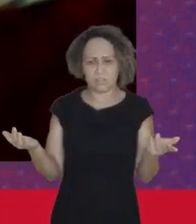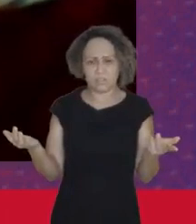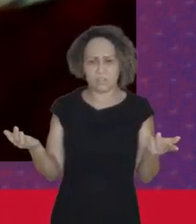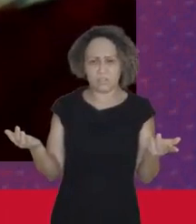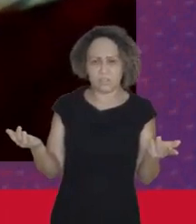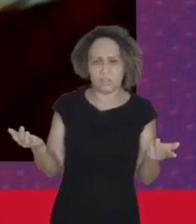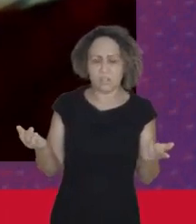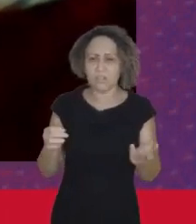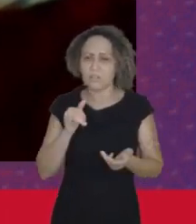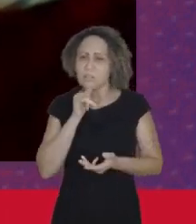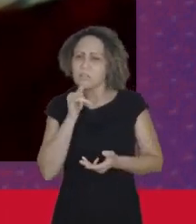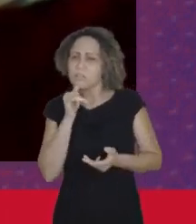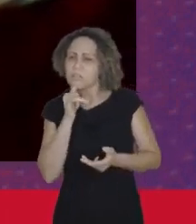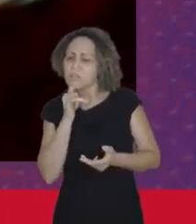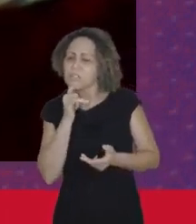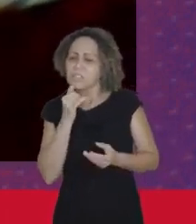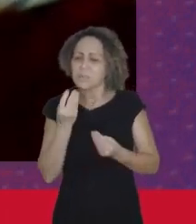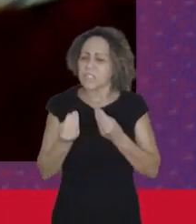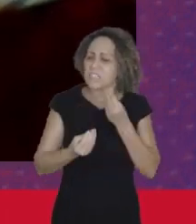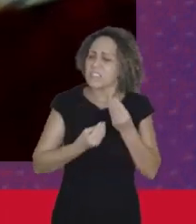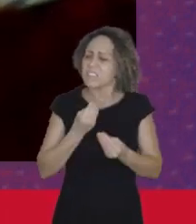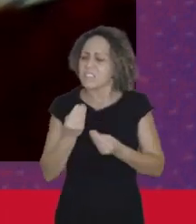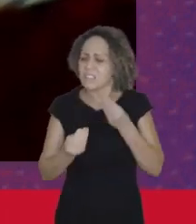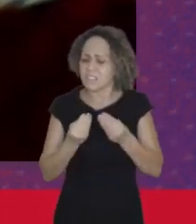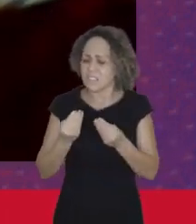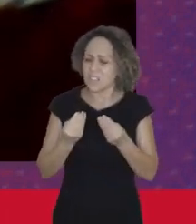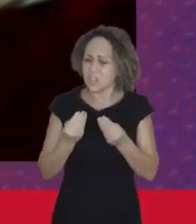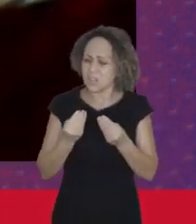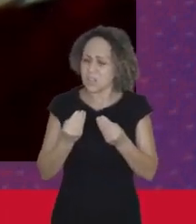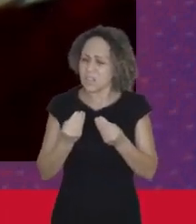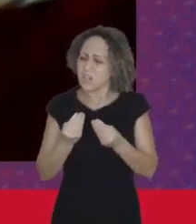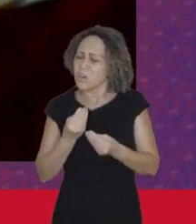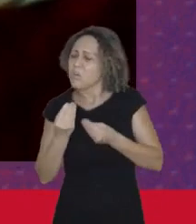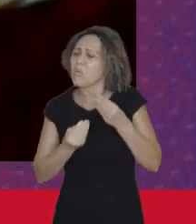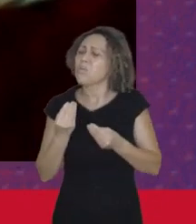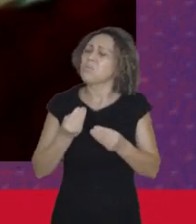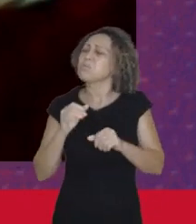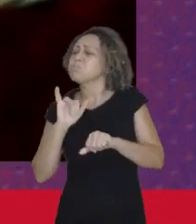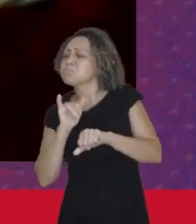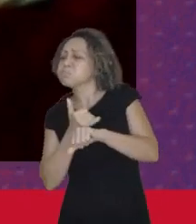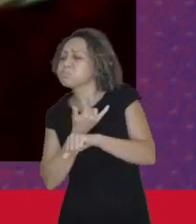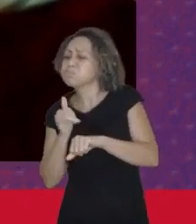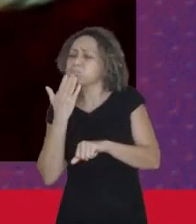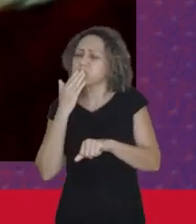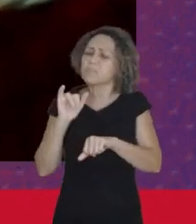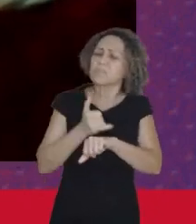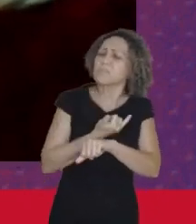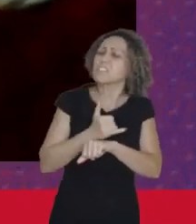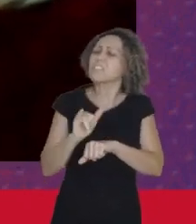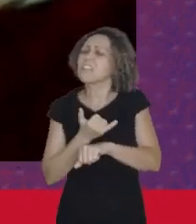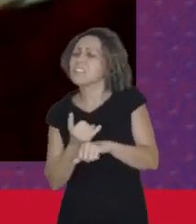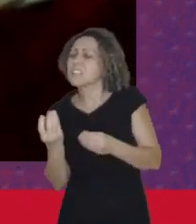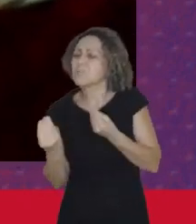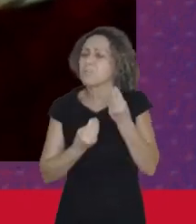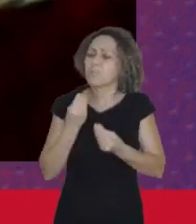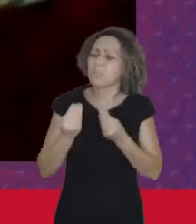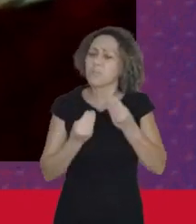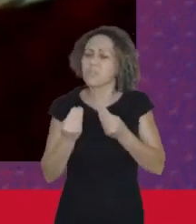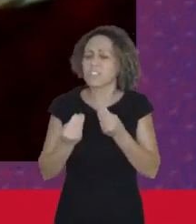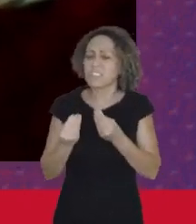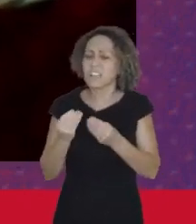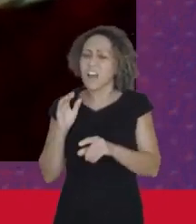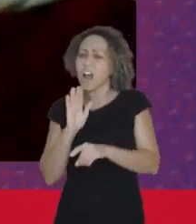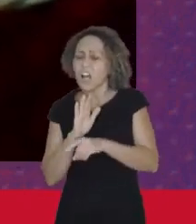alguma ação de remediação. Então, que tipos de ação de remediação? Na